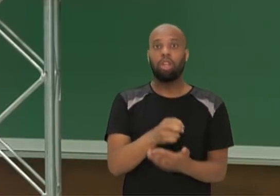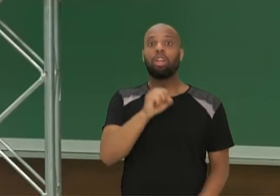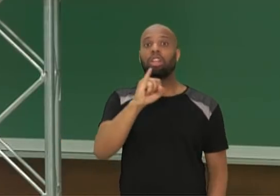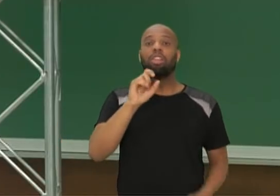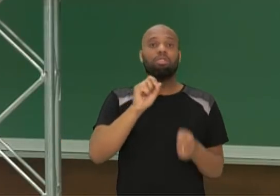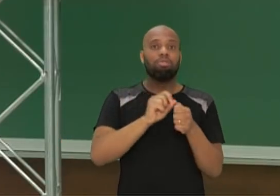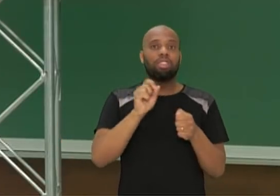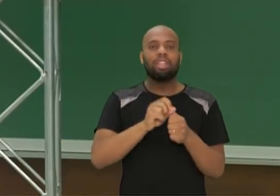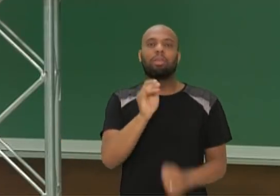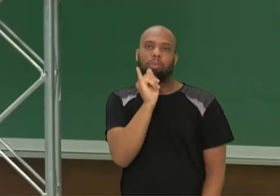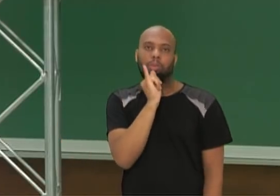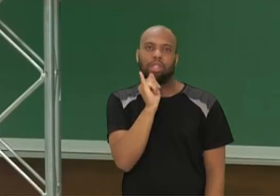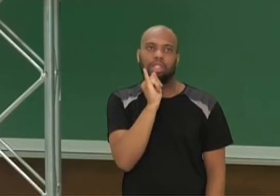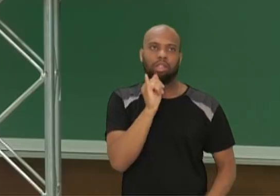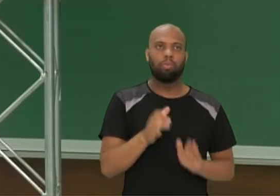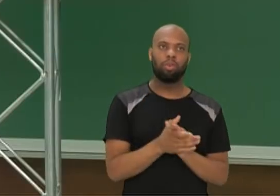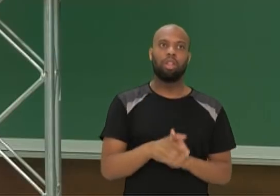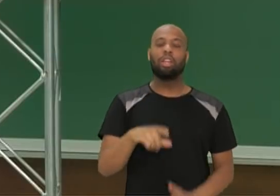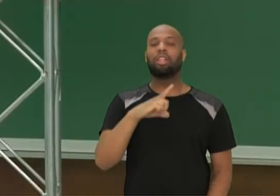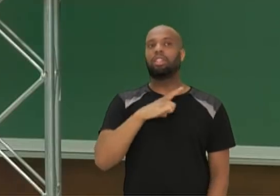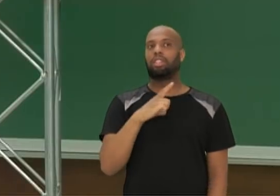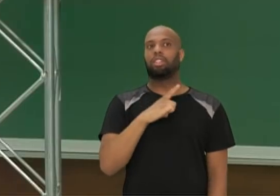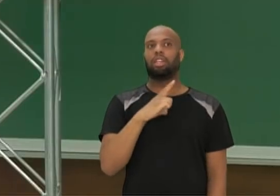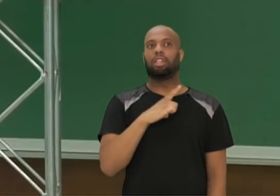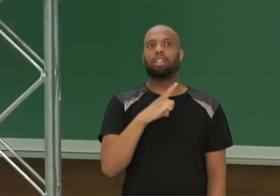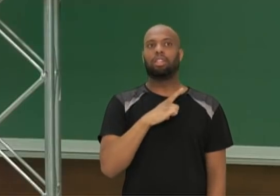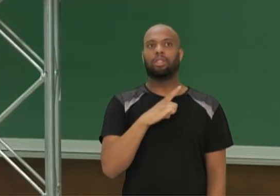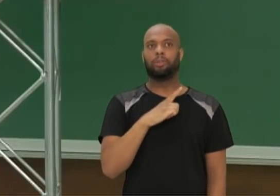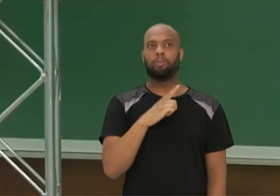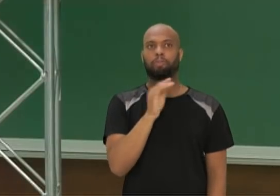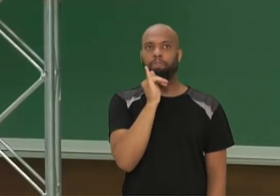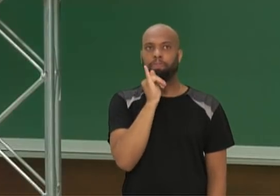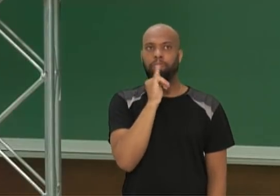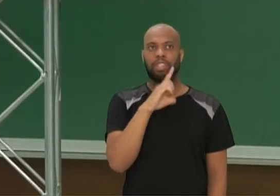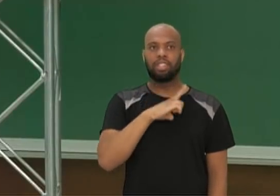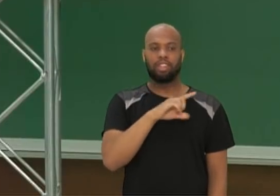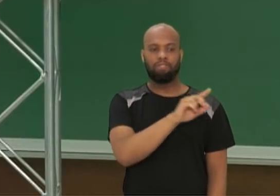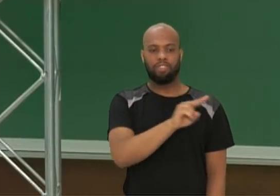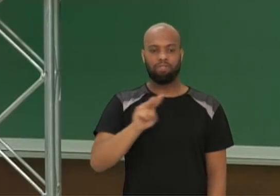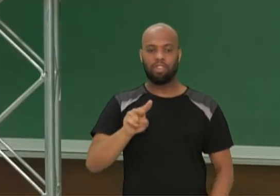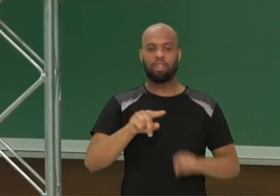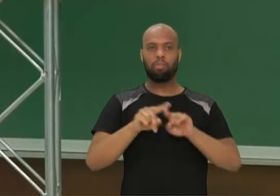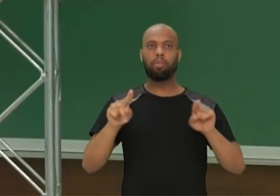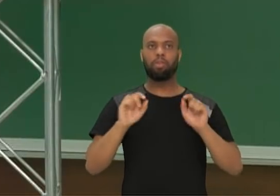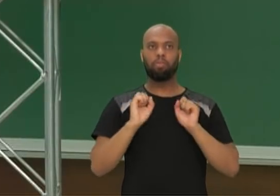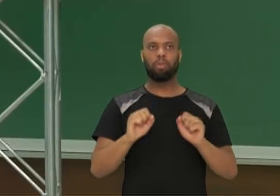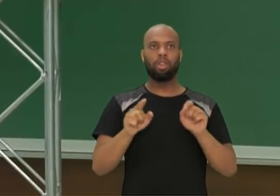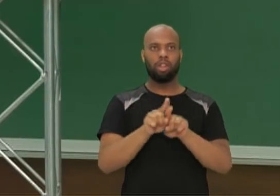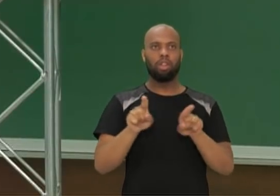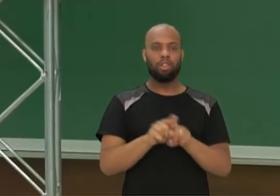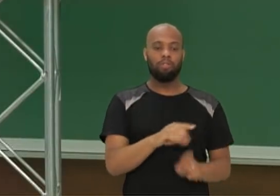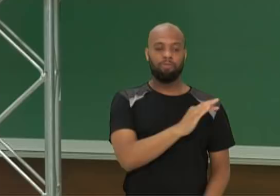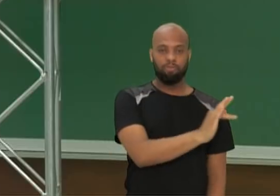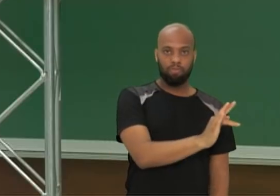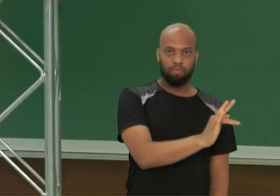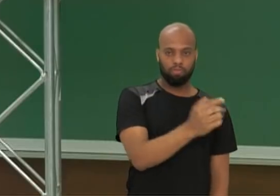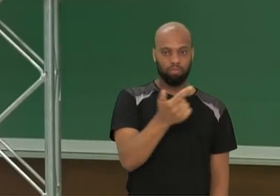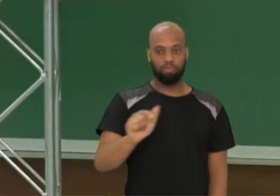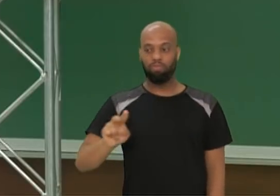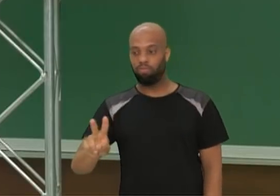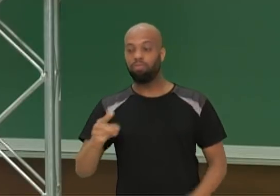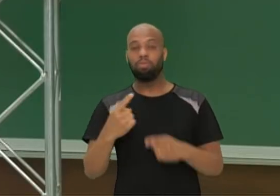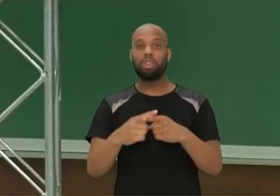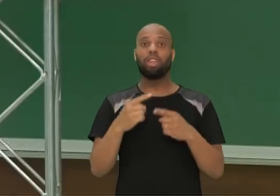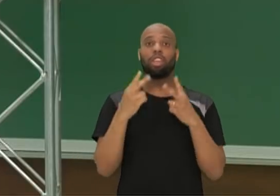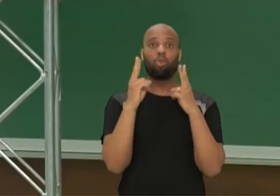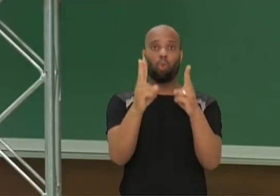que você, aqui no caso, eu coloquei o V e o V, mas seria um do foco e outro do vértice, porque eles